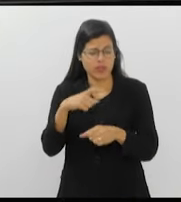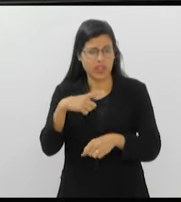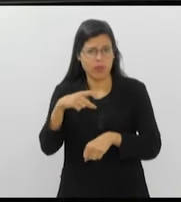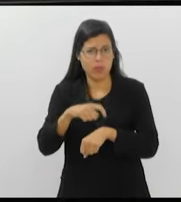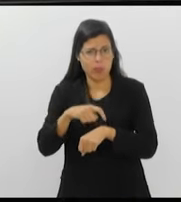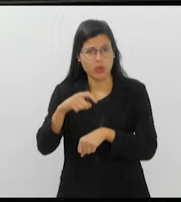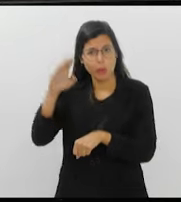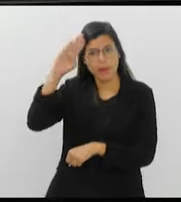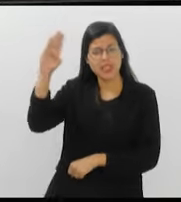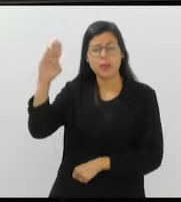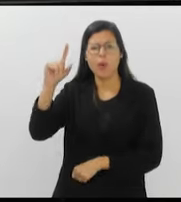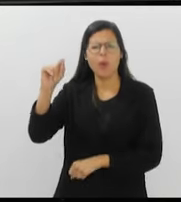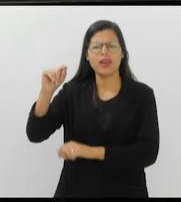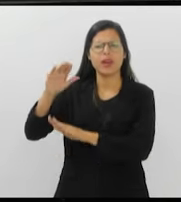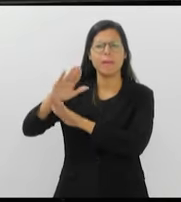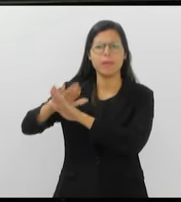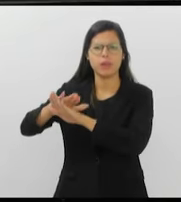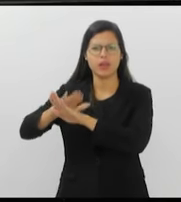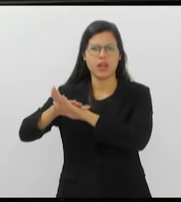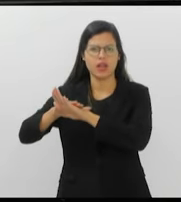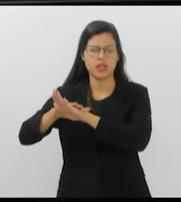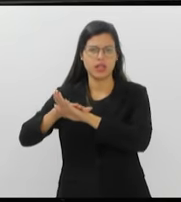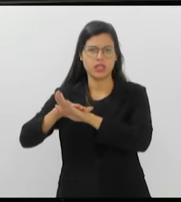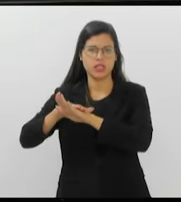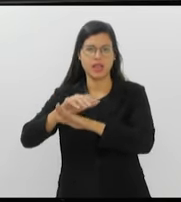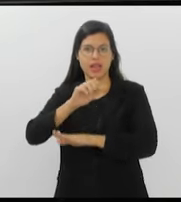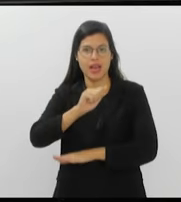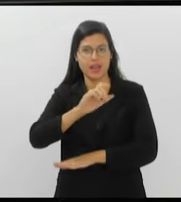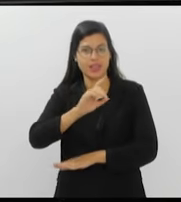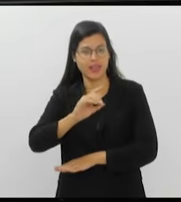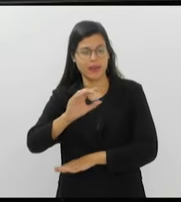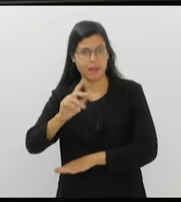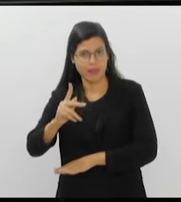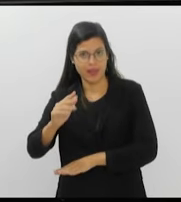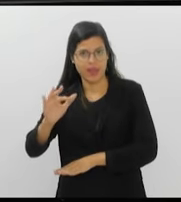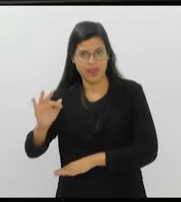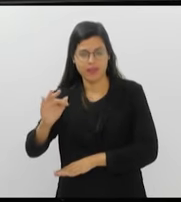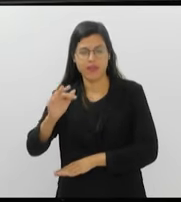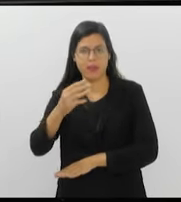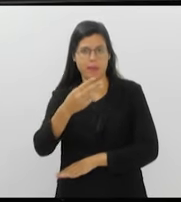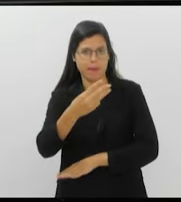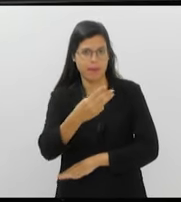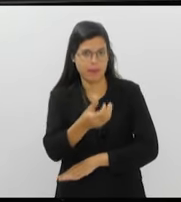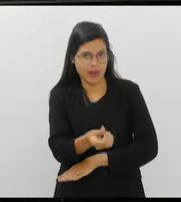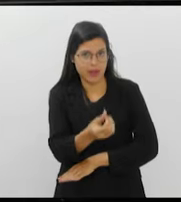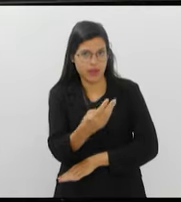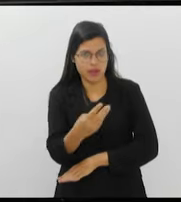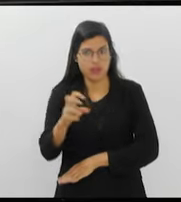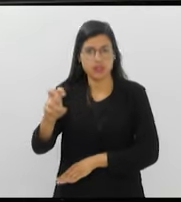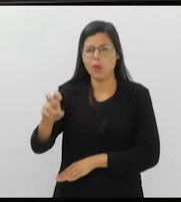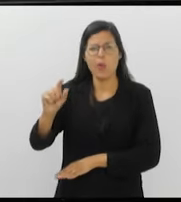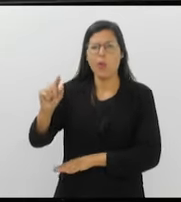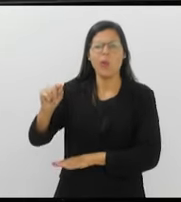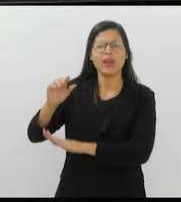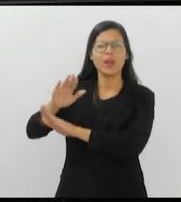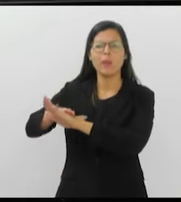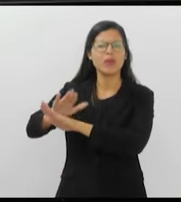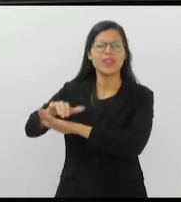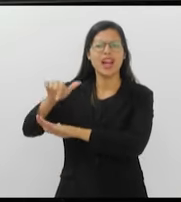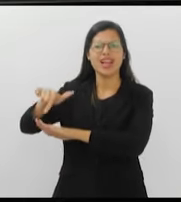o que está por trás da DPF 635. O que está por trás dessas petições